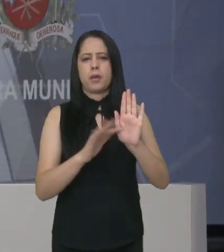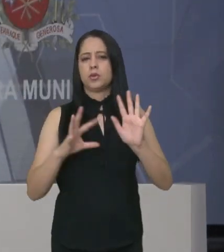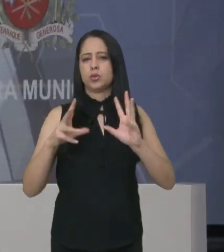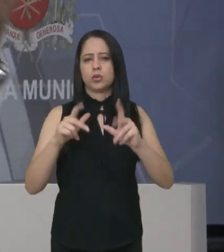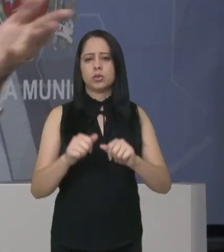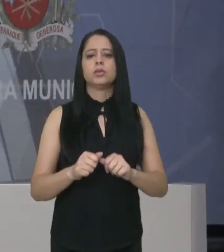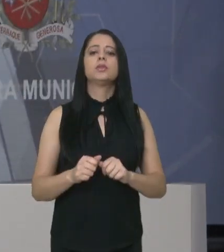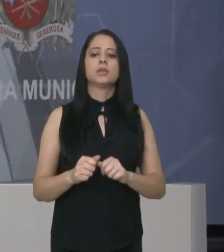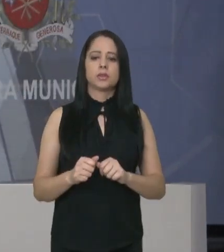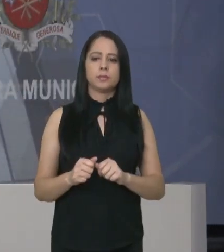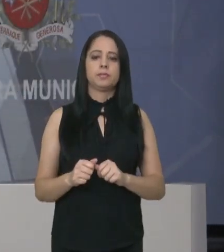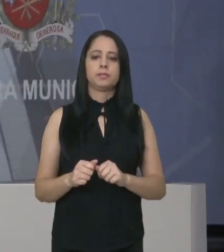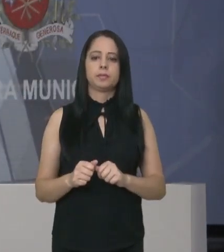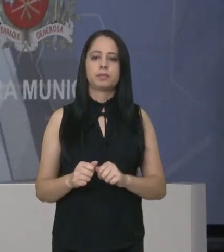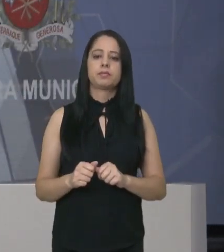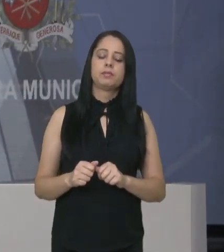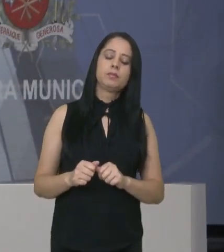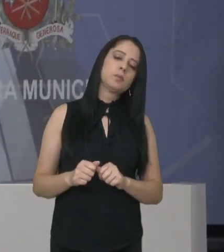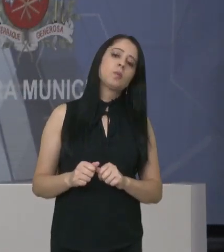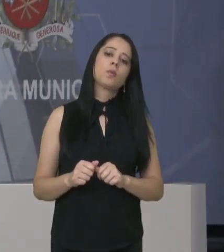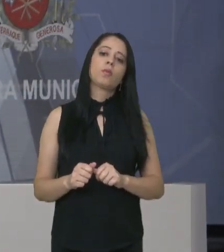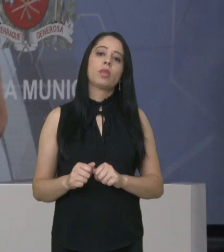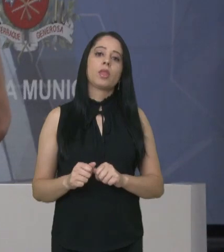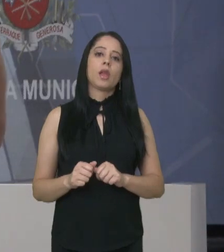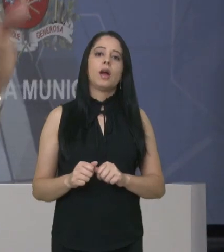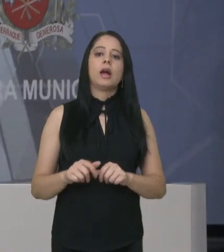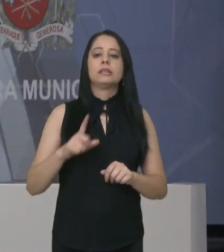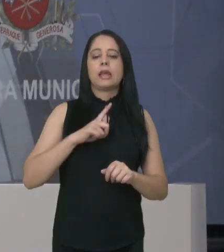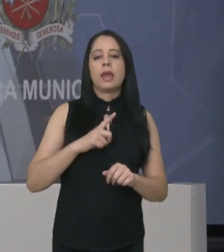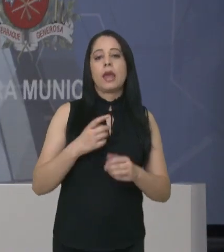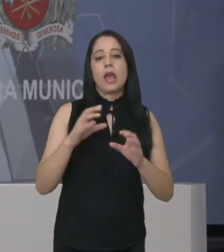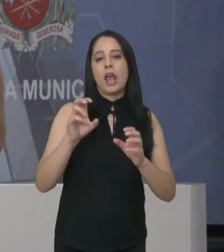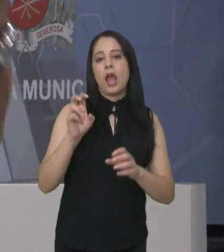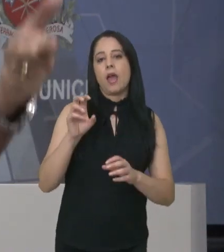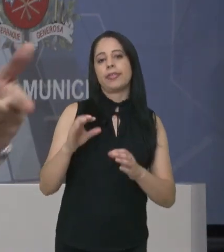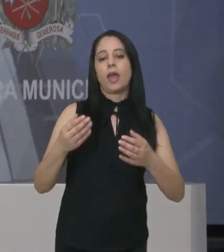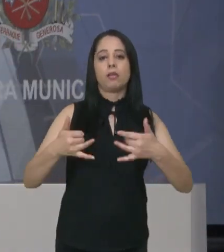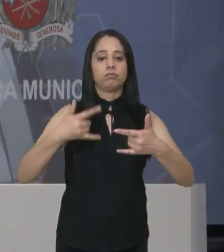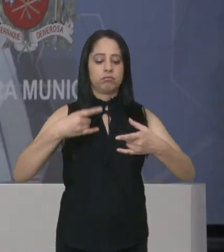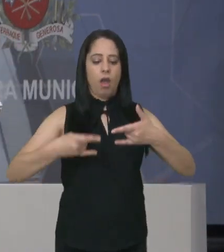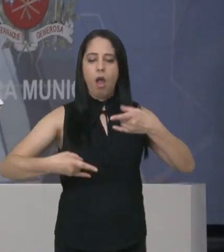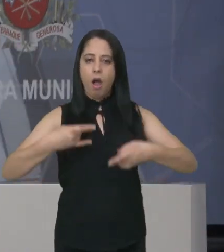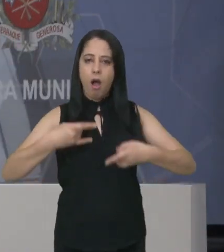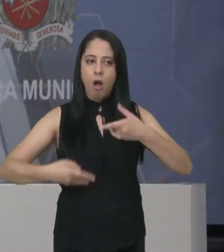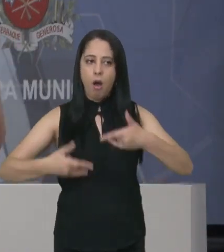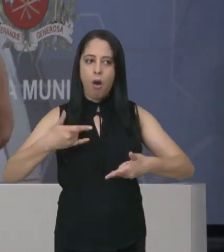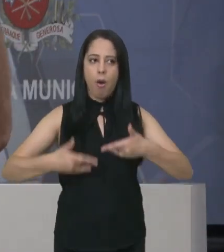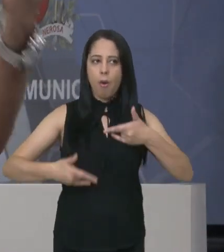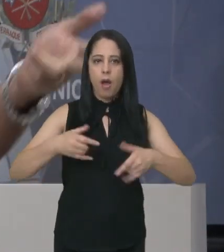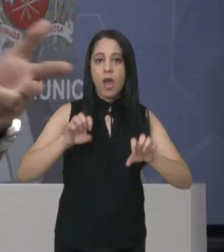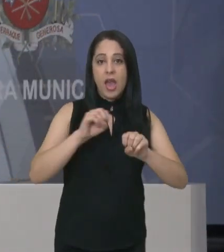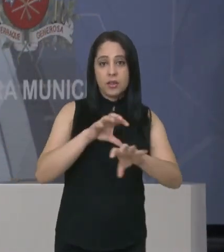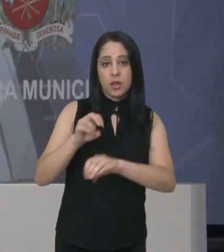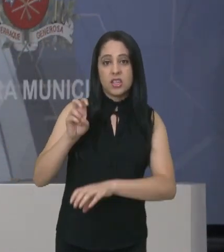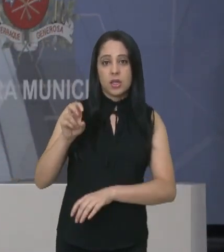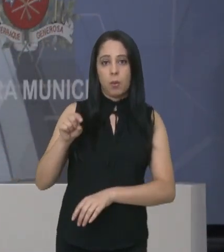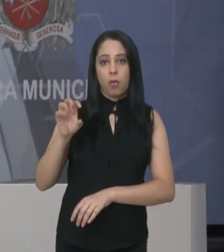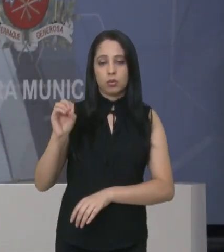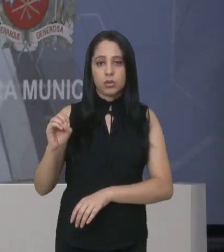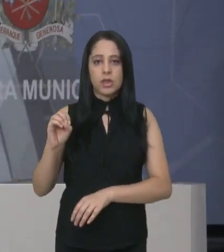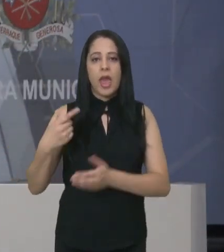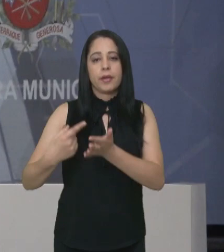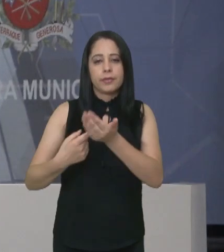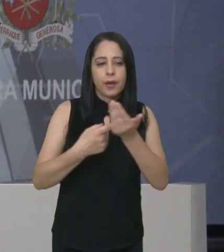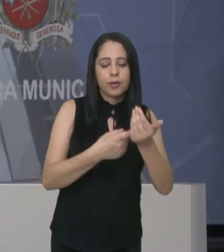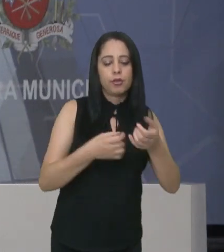educação fornece hoje, através da Educação 5.0, que é a robótica, a informática, as atividades culturais